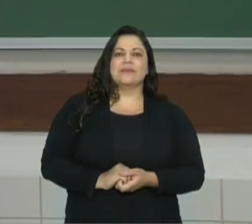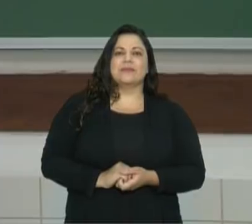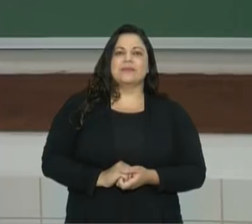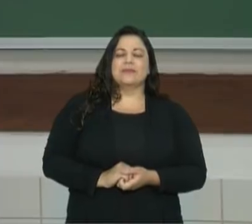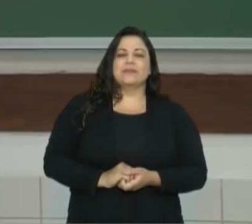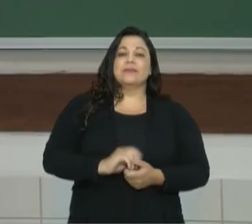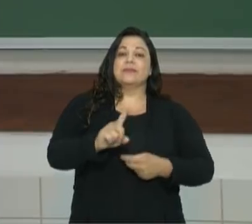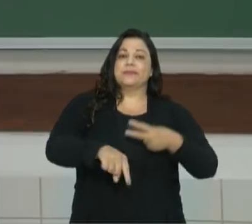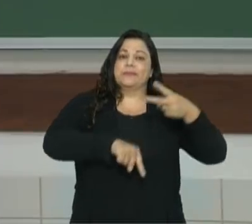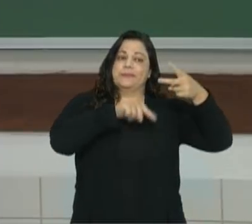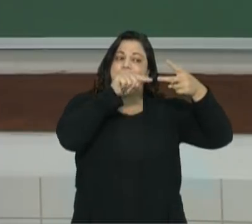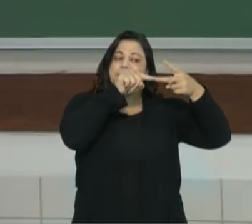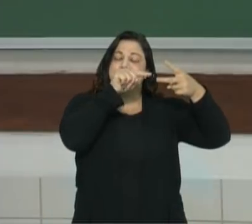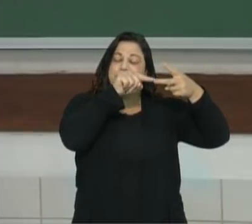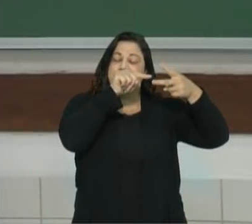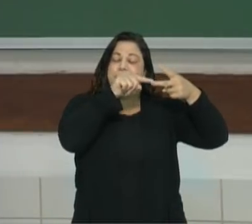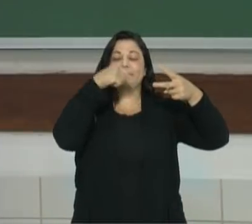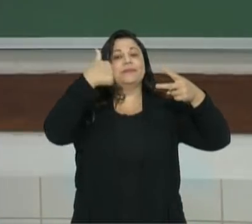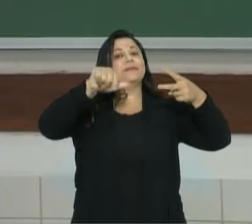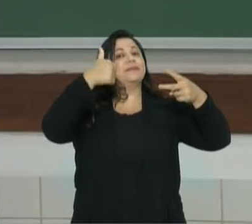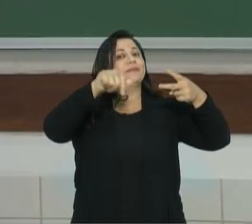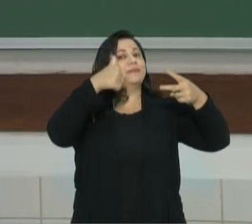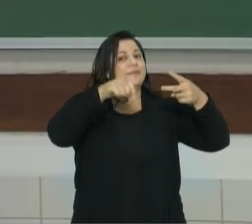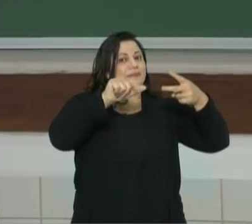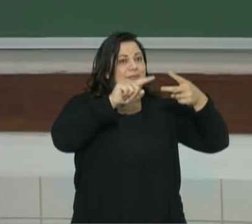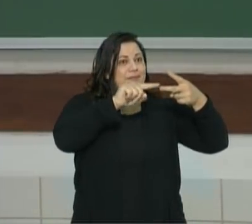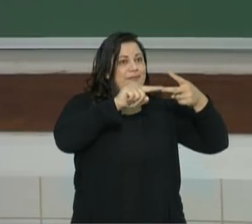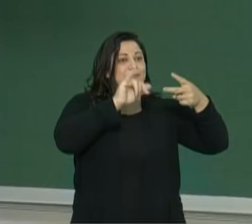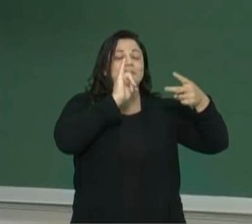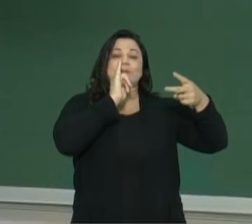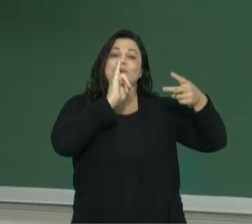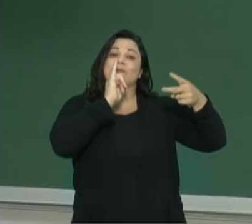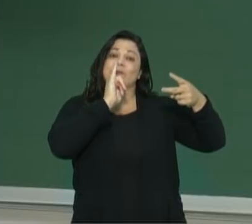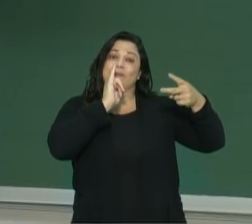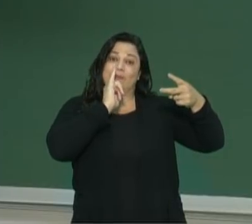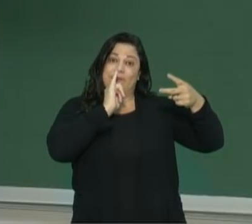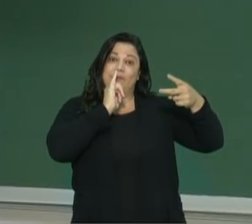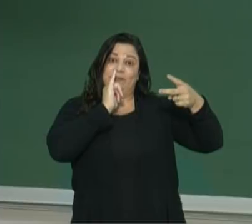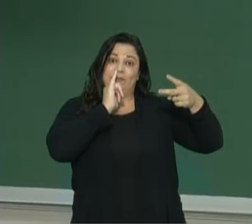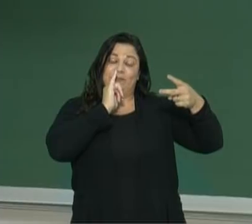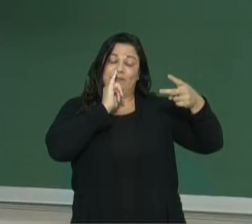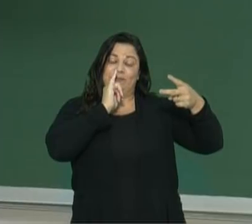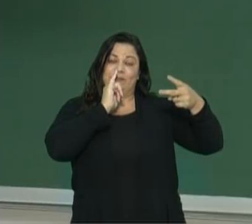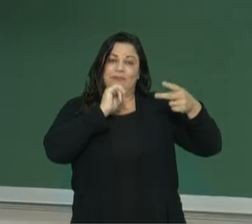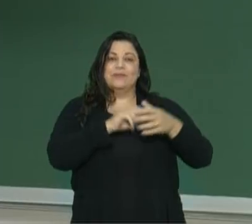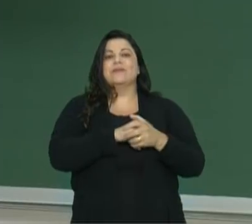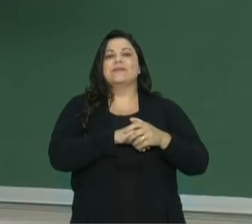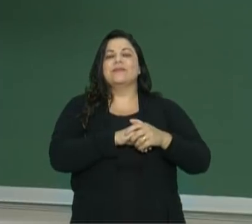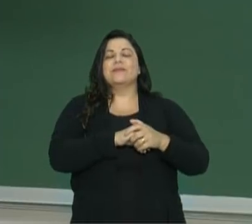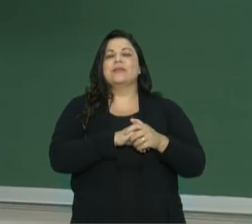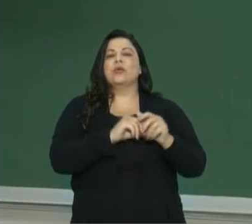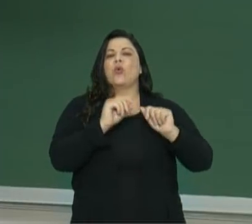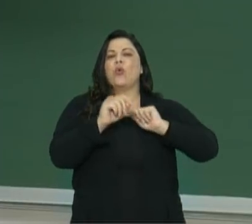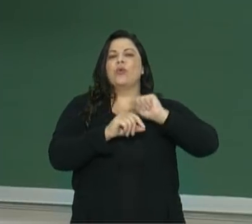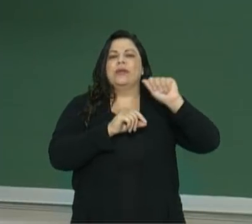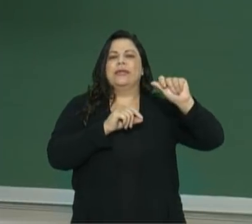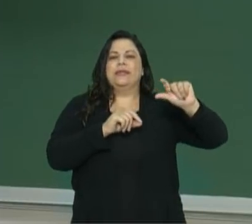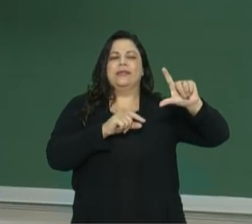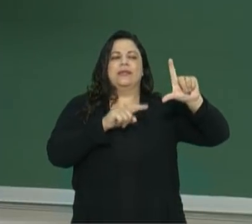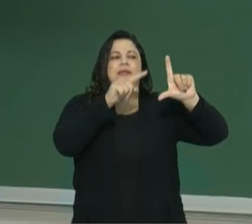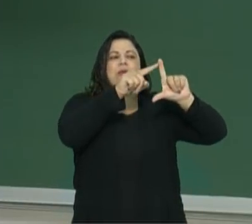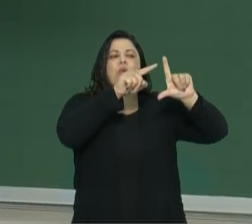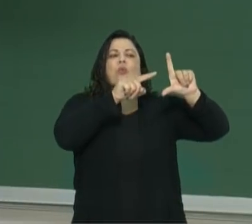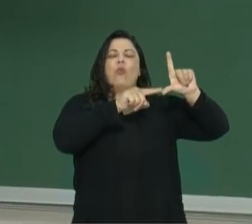Um segundo caso de trabalho, quando você tem, por exemplo, um ângulo envolvido, né? Ou seja, você tem aqui,